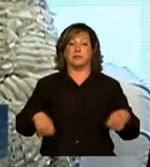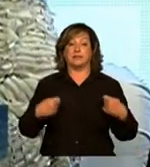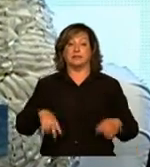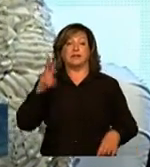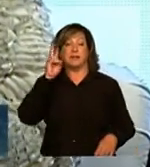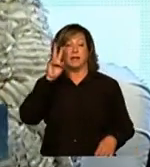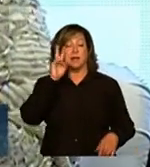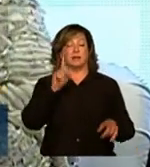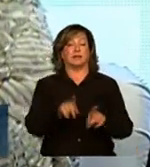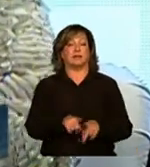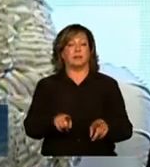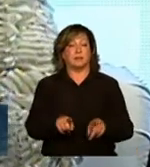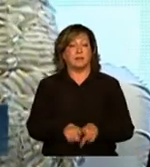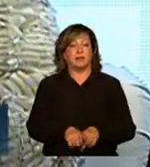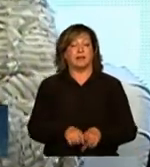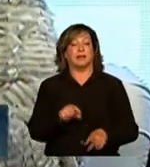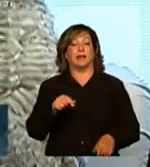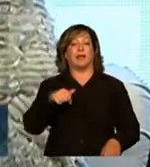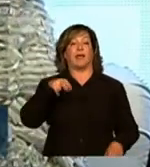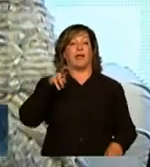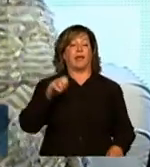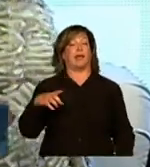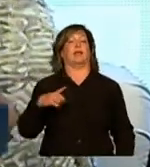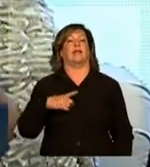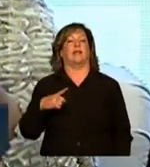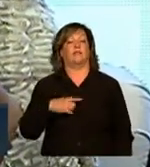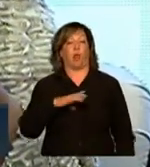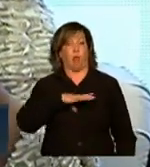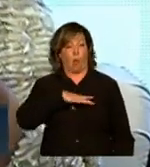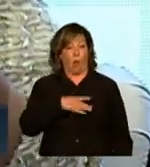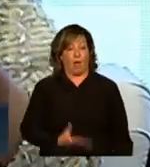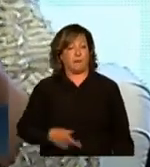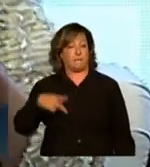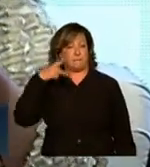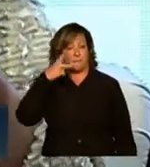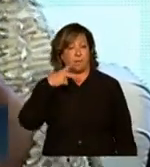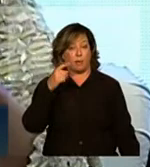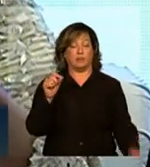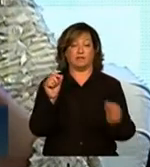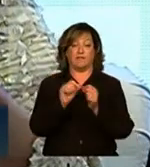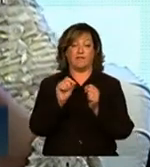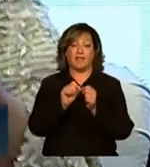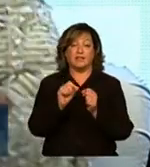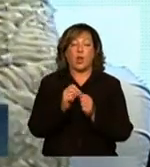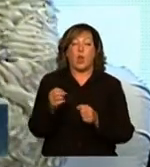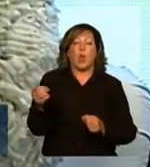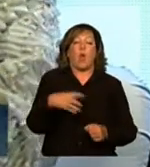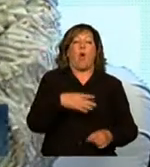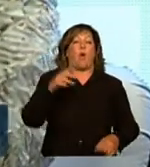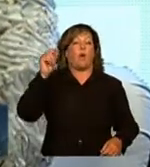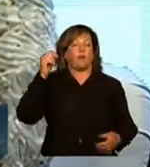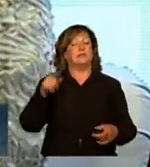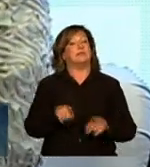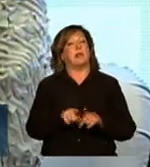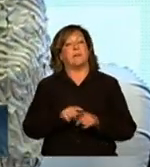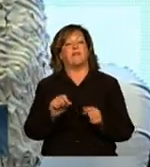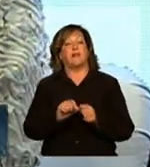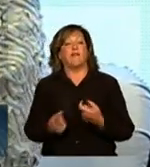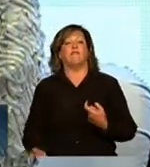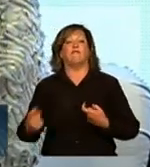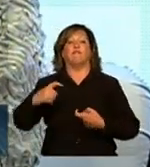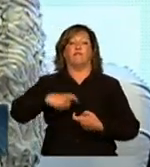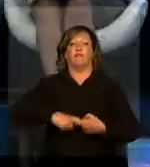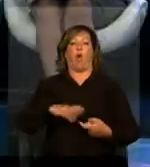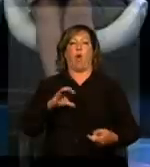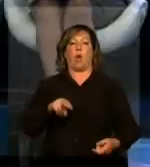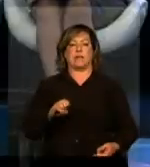também os méritos de quem teve não só coragem política de construir, de retomar a agenda do